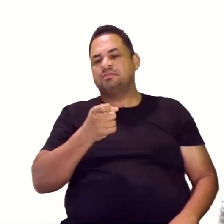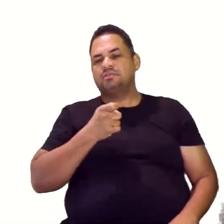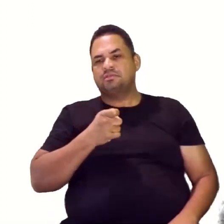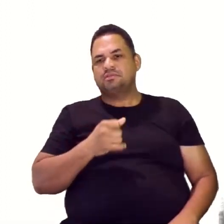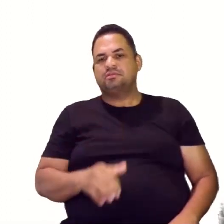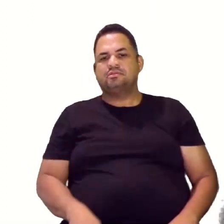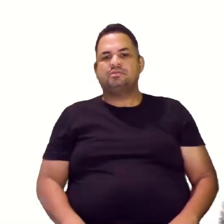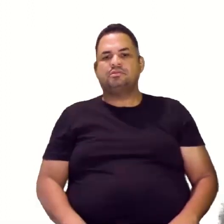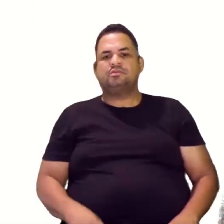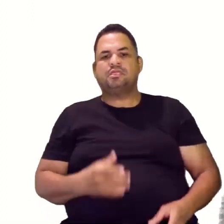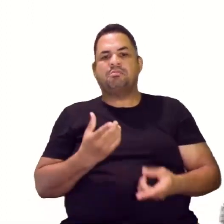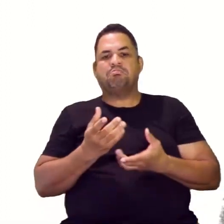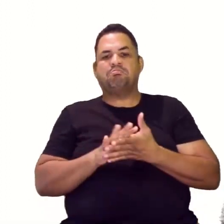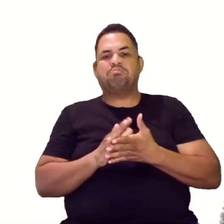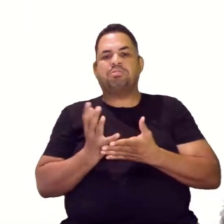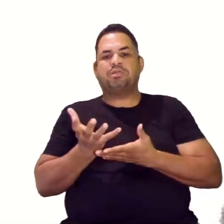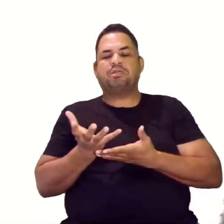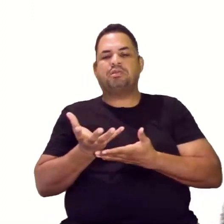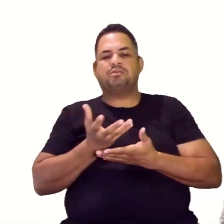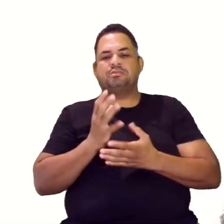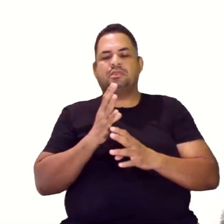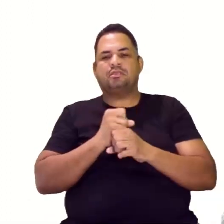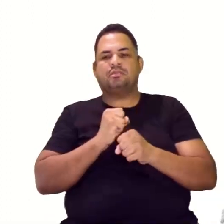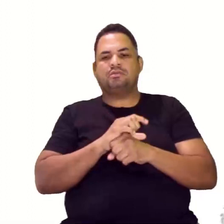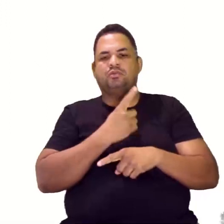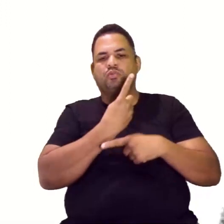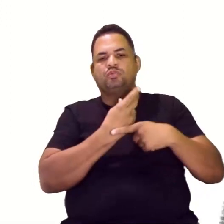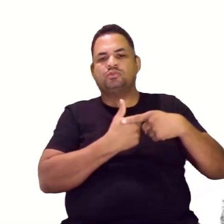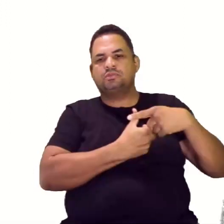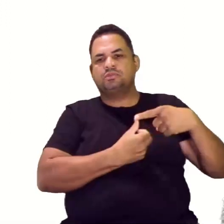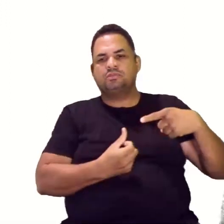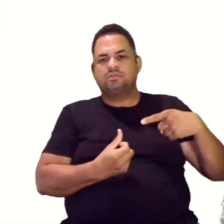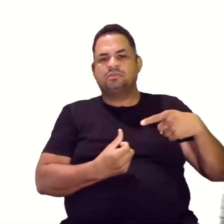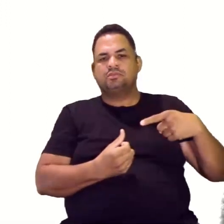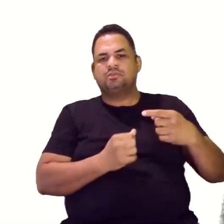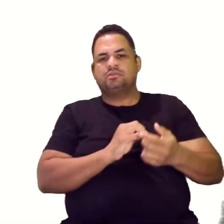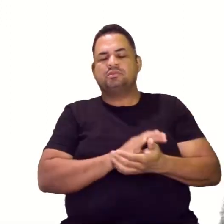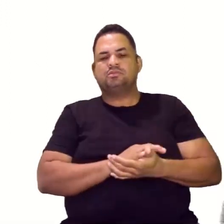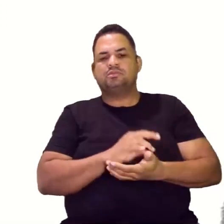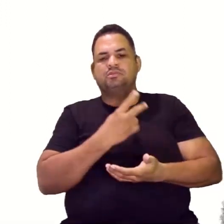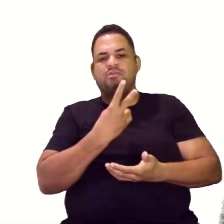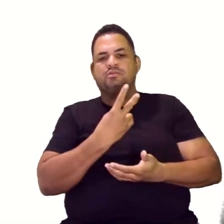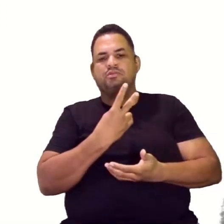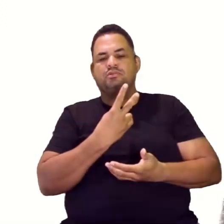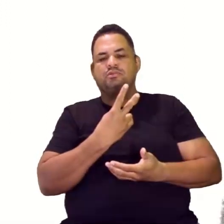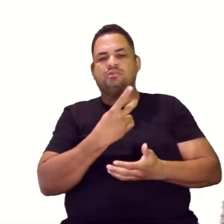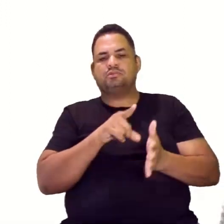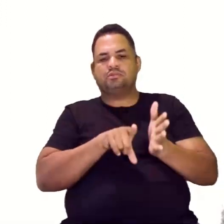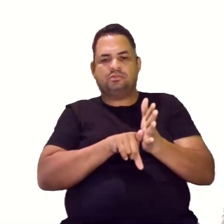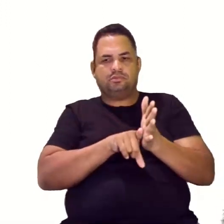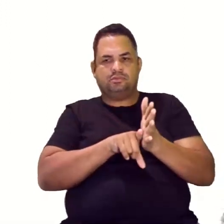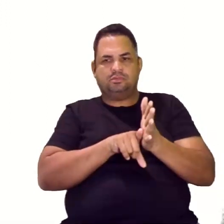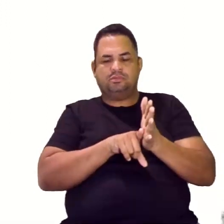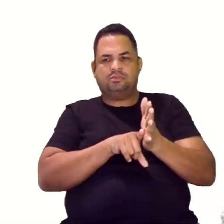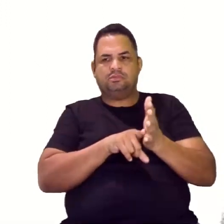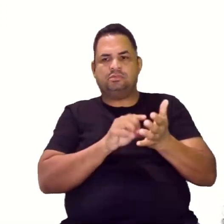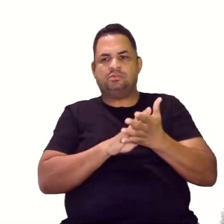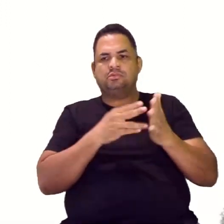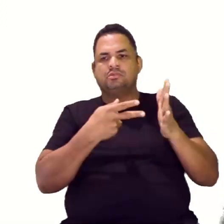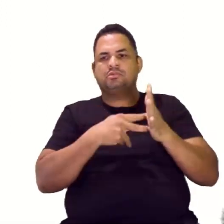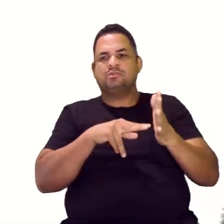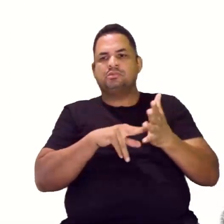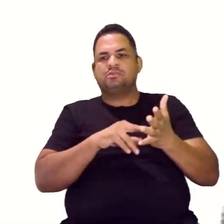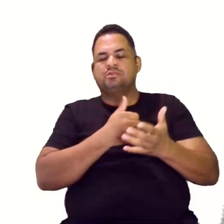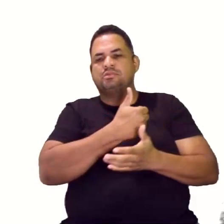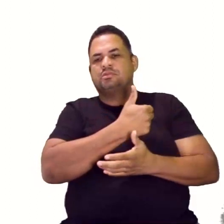aqui, isso, né? E aí, ó, se o nosso 1/16 deu 2 negativo, significa